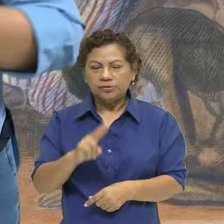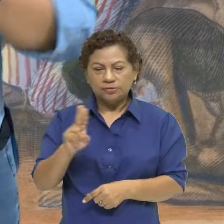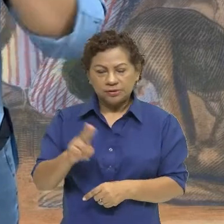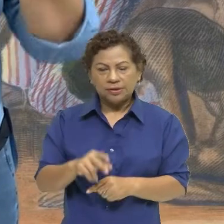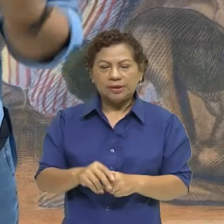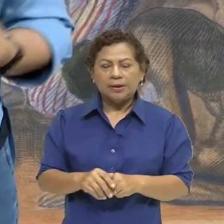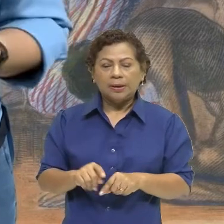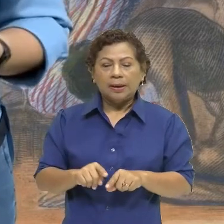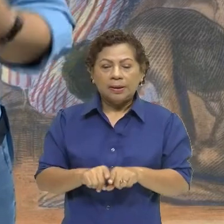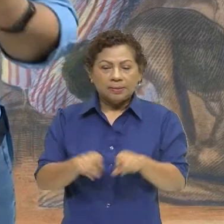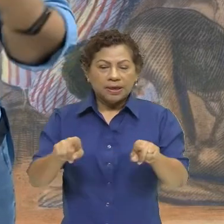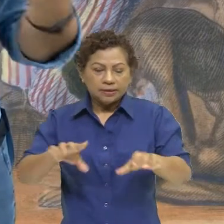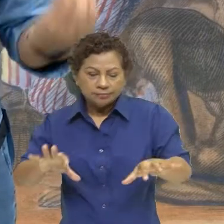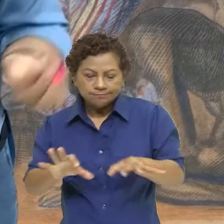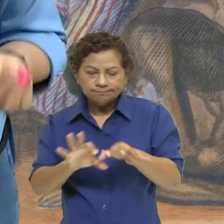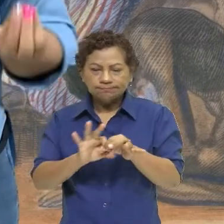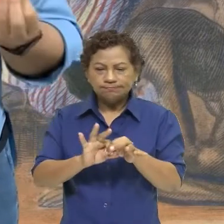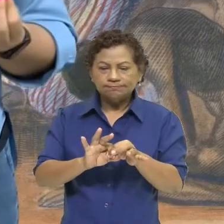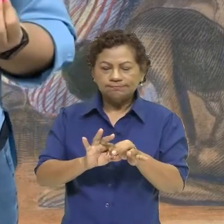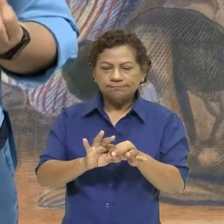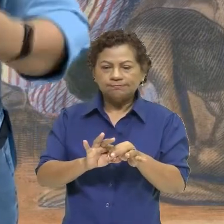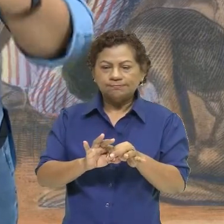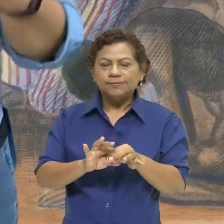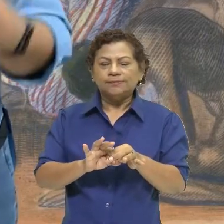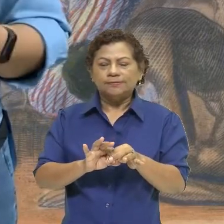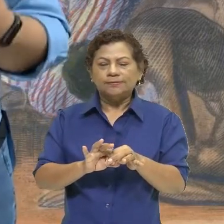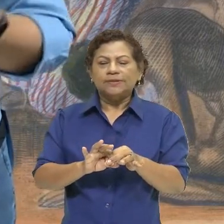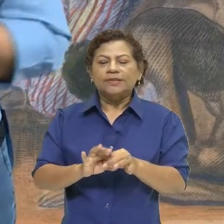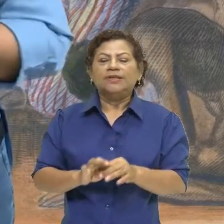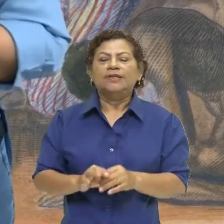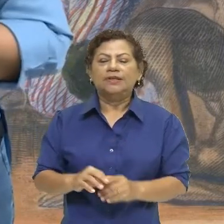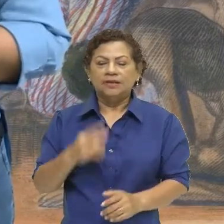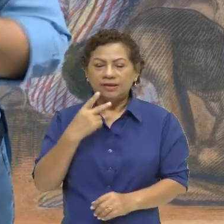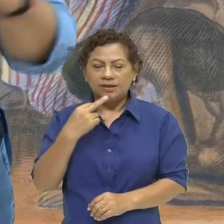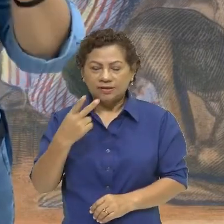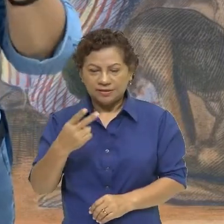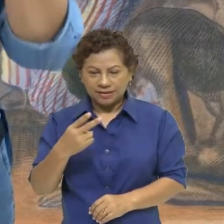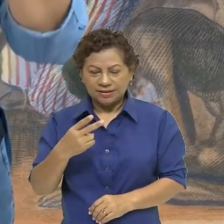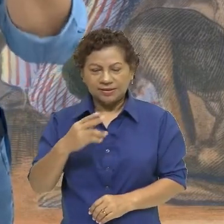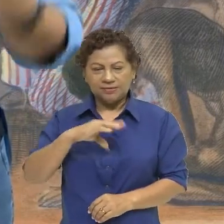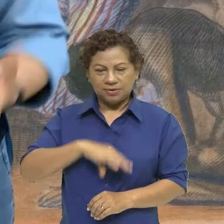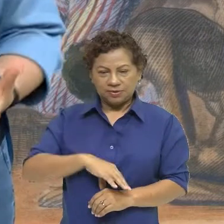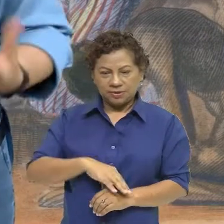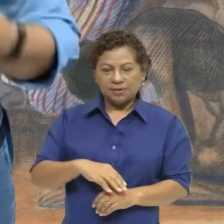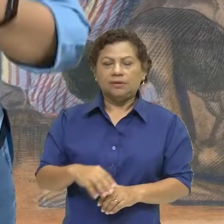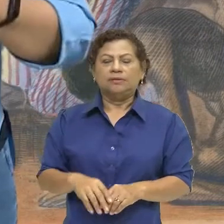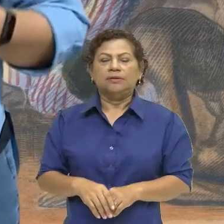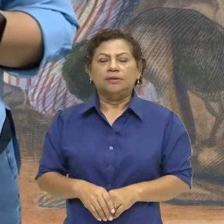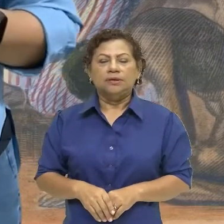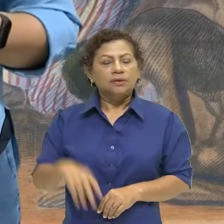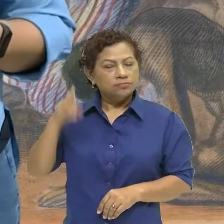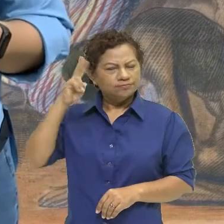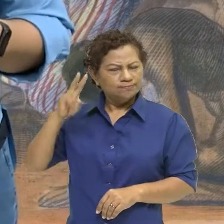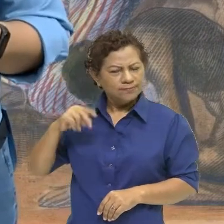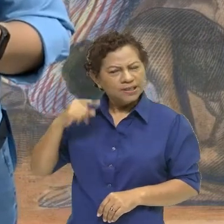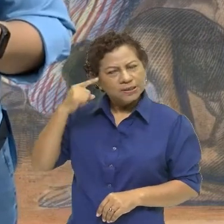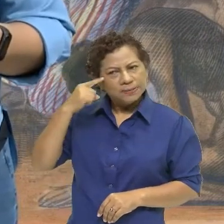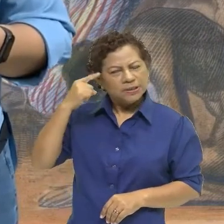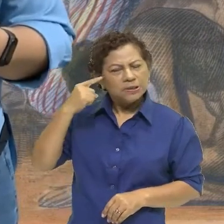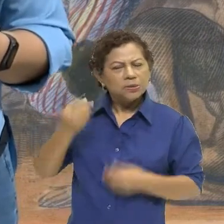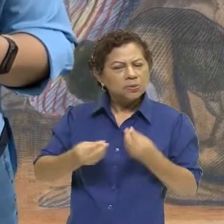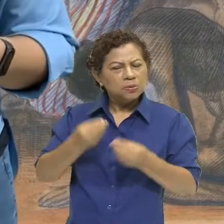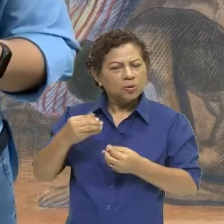certo? E também hoje há um revisionismo, ou seja, os historiadores, eles repensam a trajetória